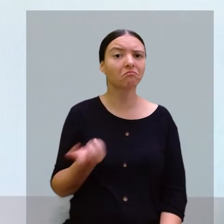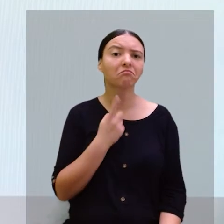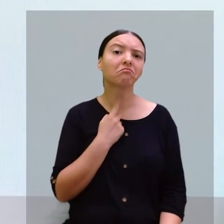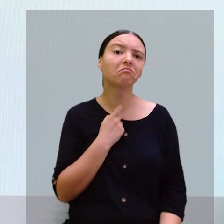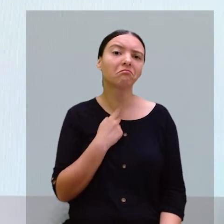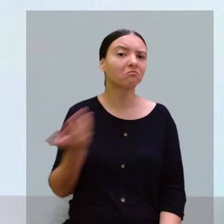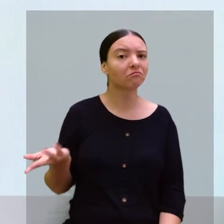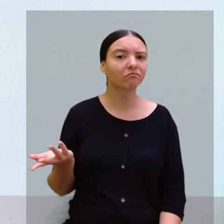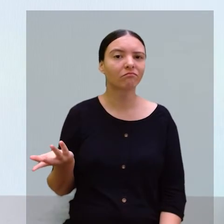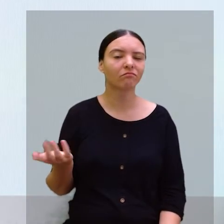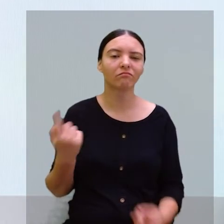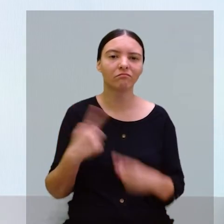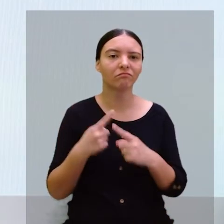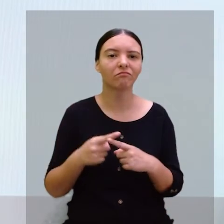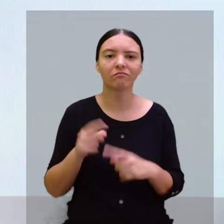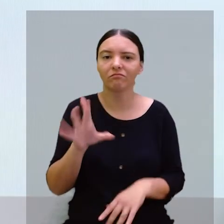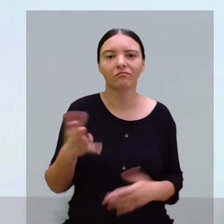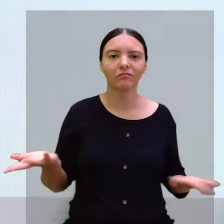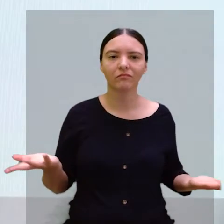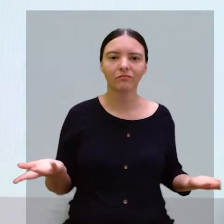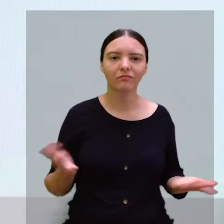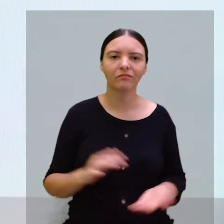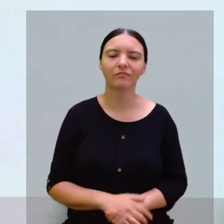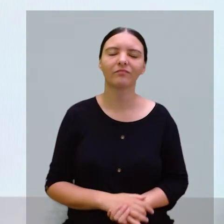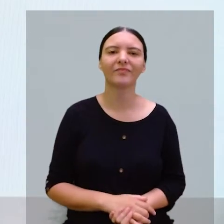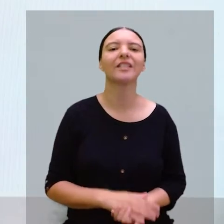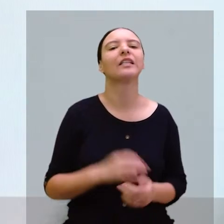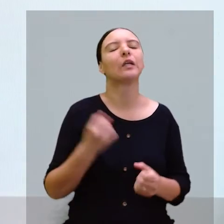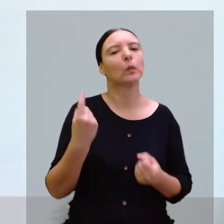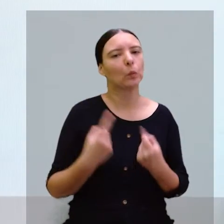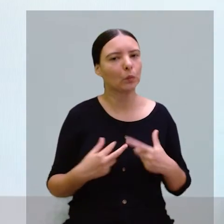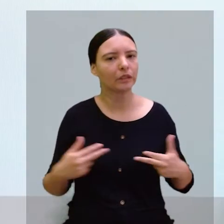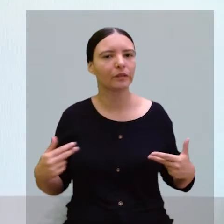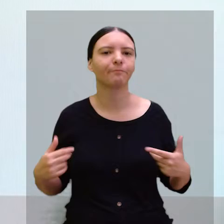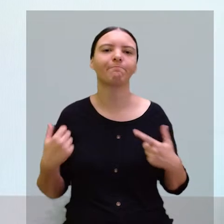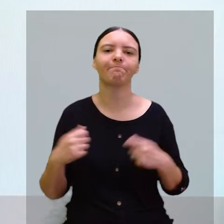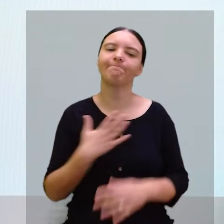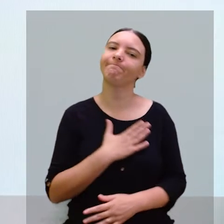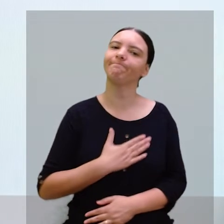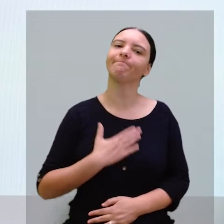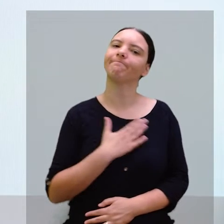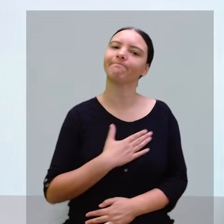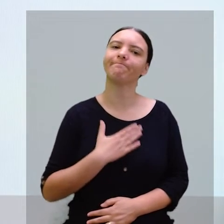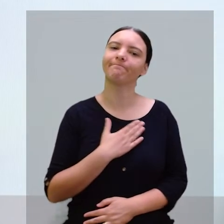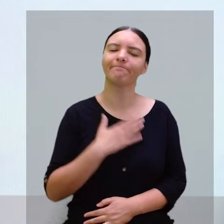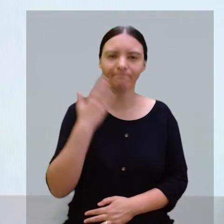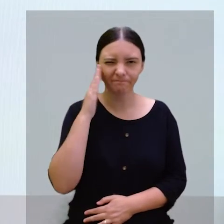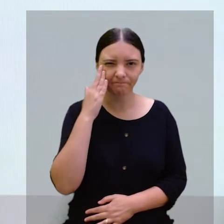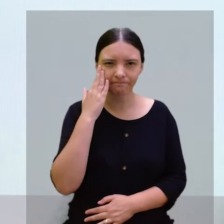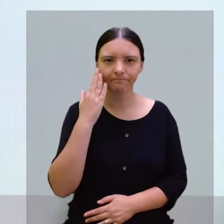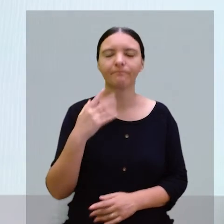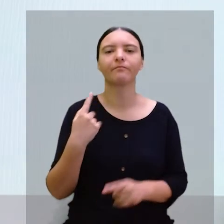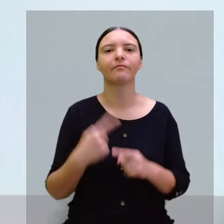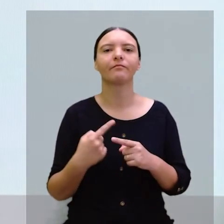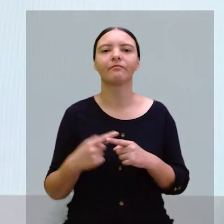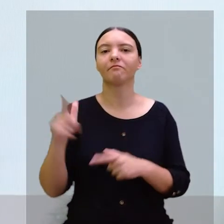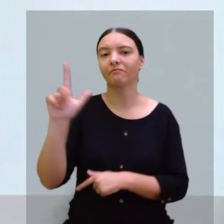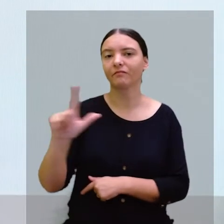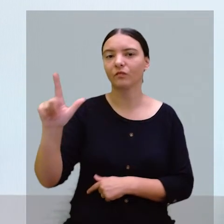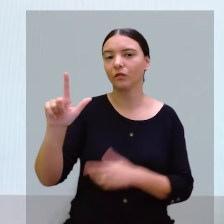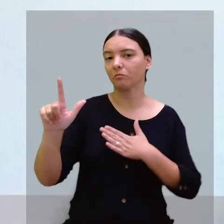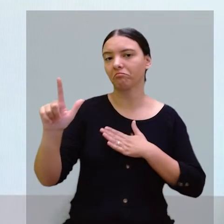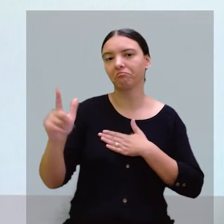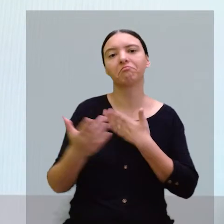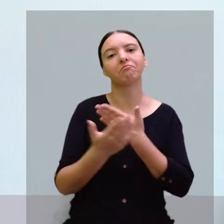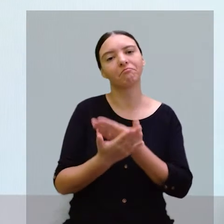resolvendo questões internas minhas e tudo mais. Então, tem alguma coisa que é da ordem do prazer, entende? Que estudar literatura, para mim, também está